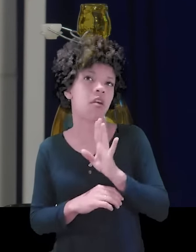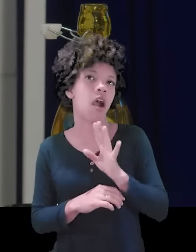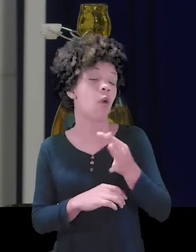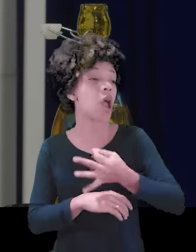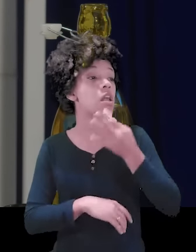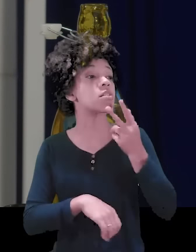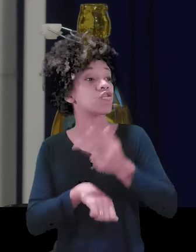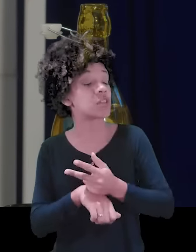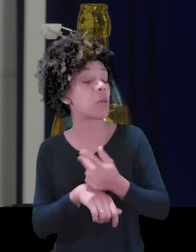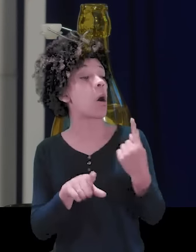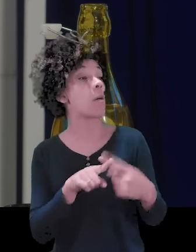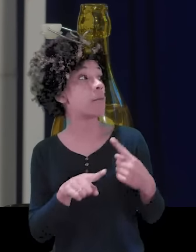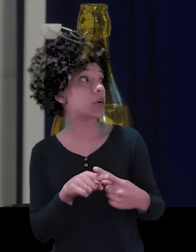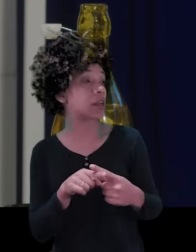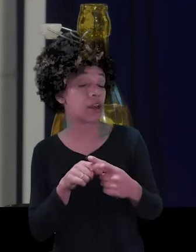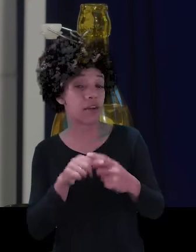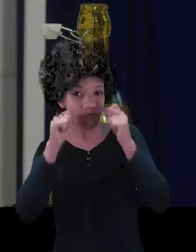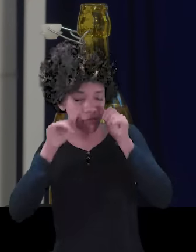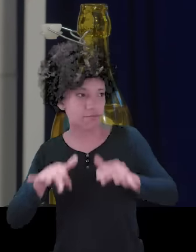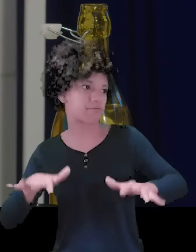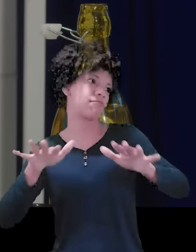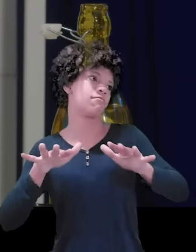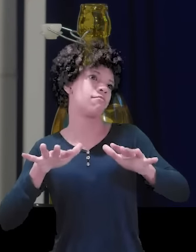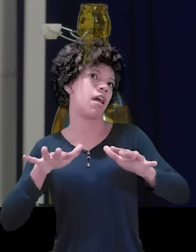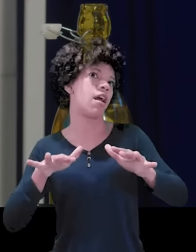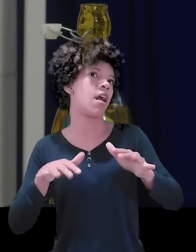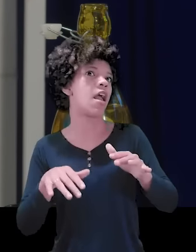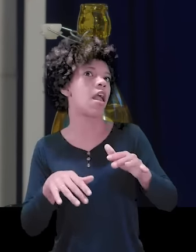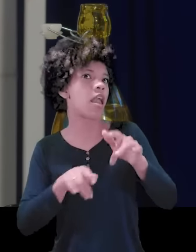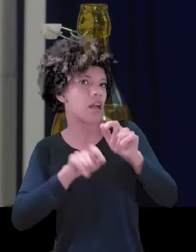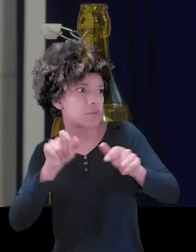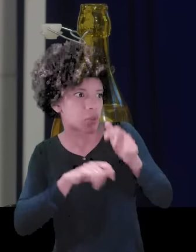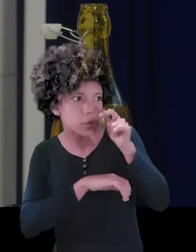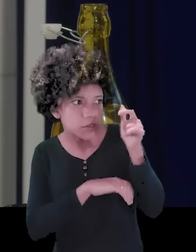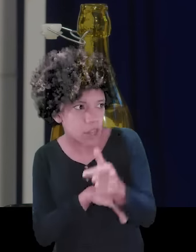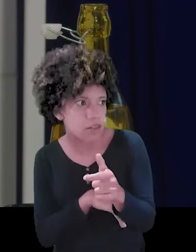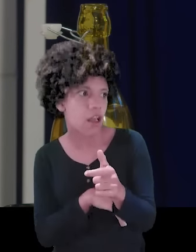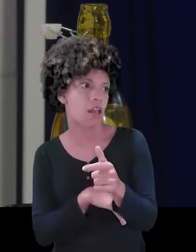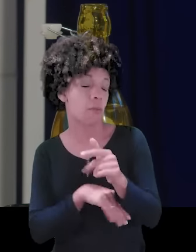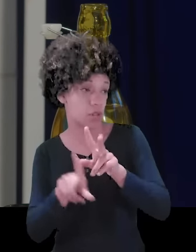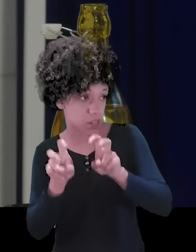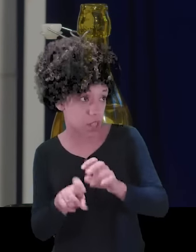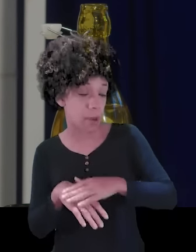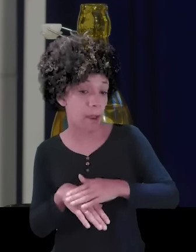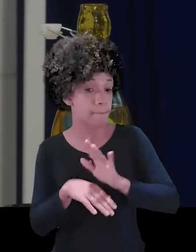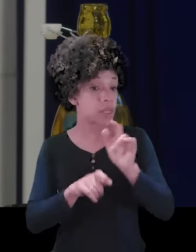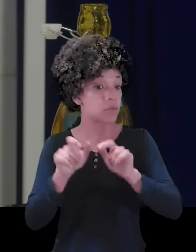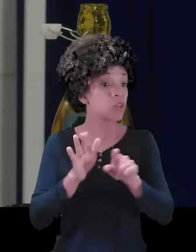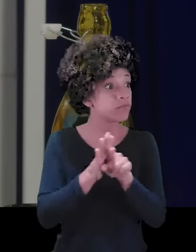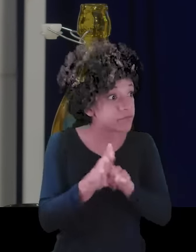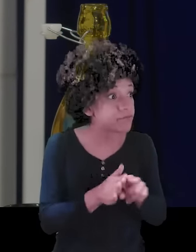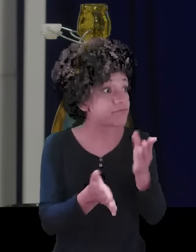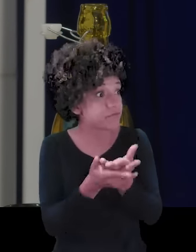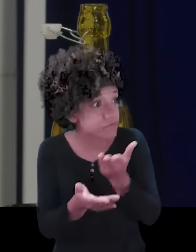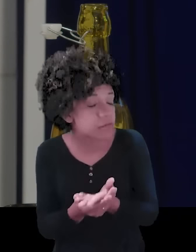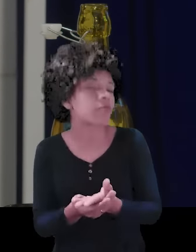esse Jesus porque na visibilidade e quanto mais pessoas se interessarem por esse assunto mas pessoas querem fazer